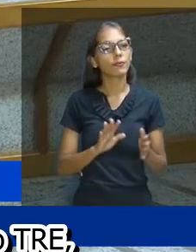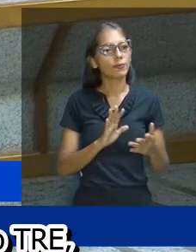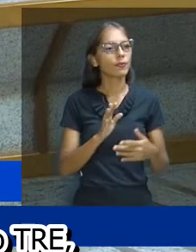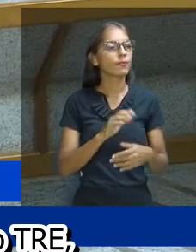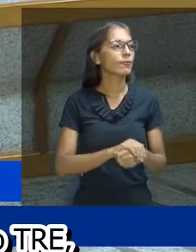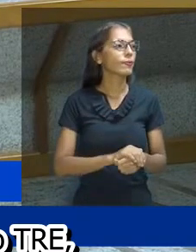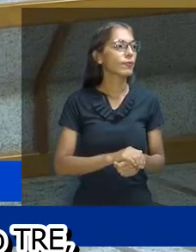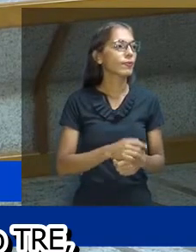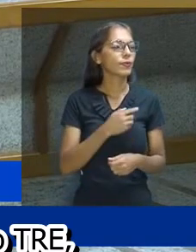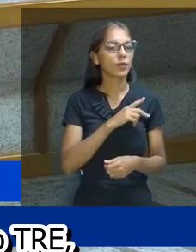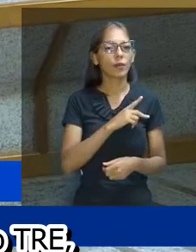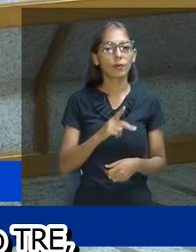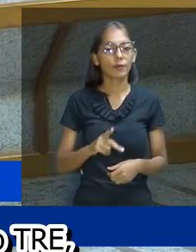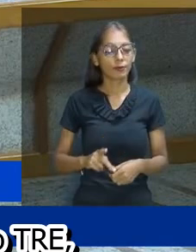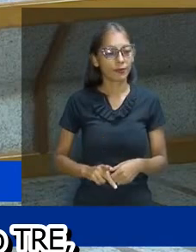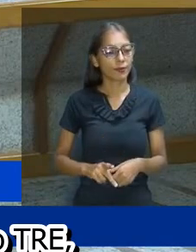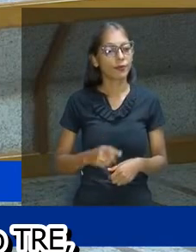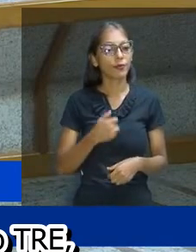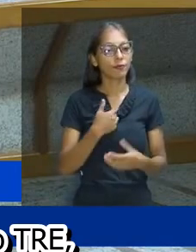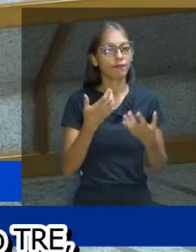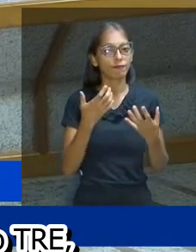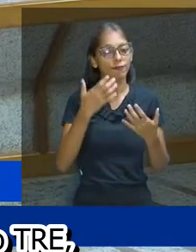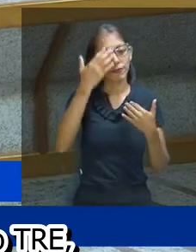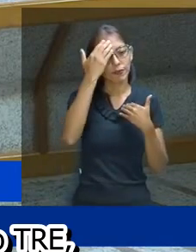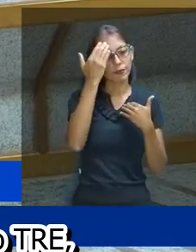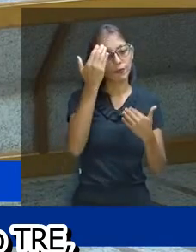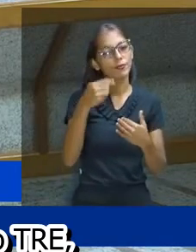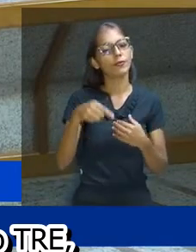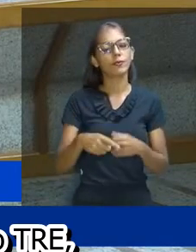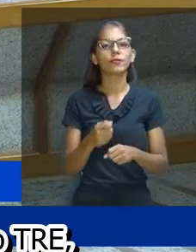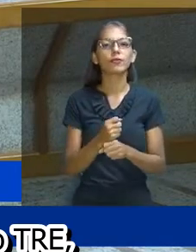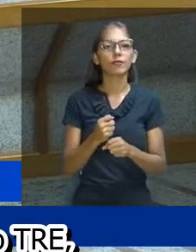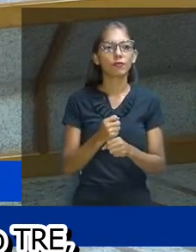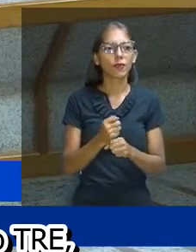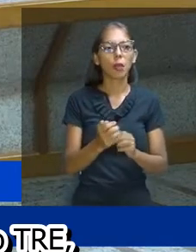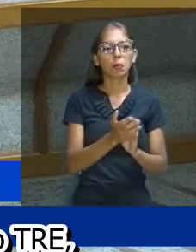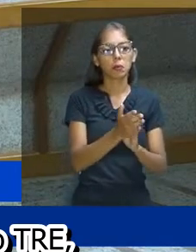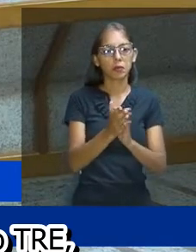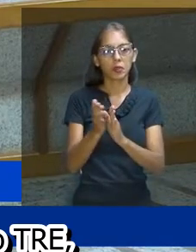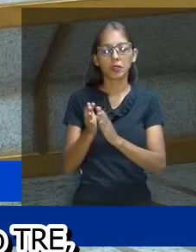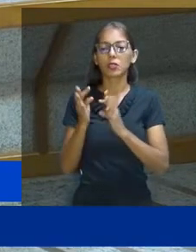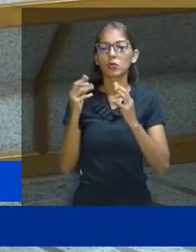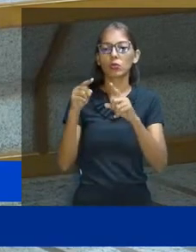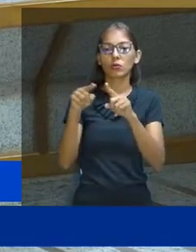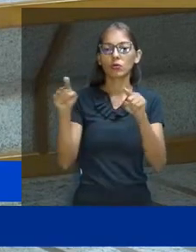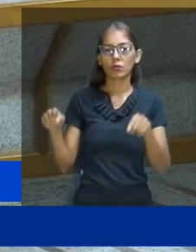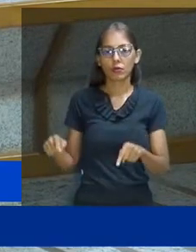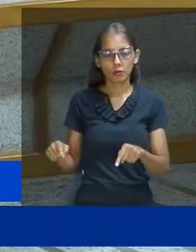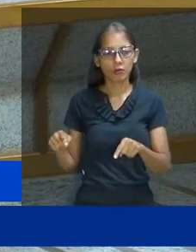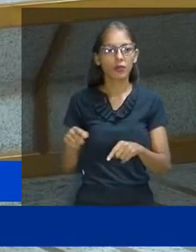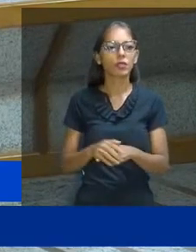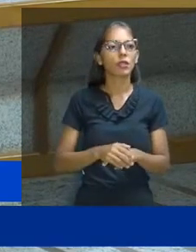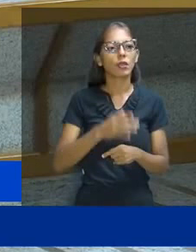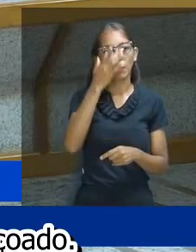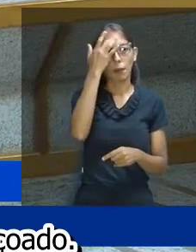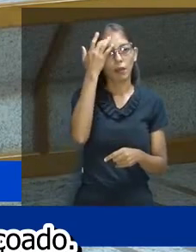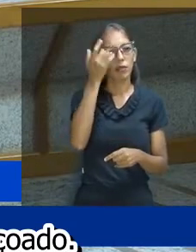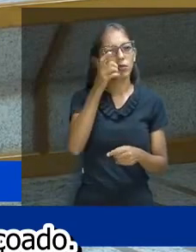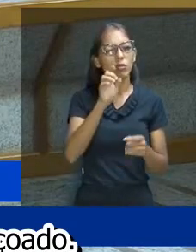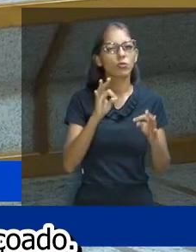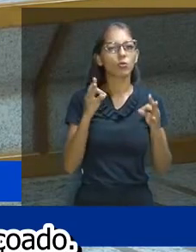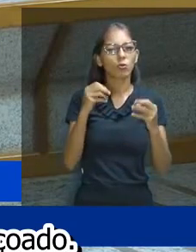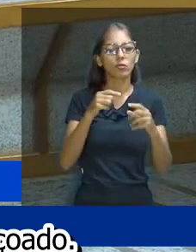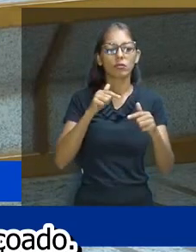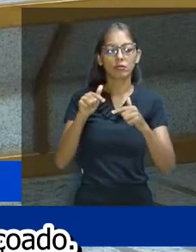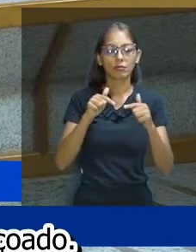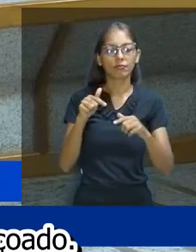agradecer por mais esse ano, parabenizar a todos os servidores e membros do TRE, desejando a todas